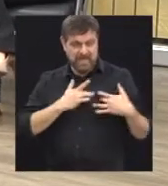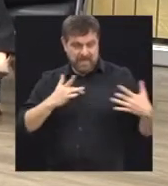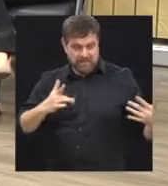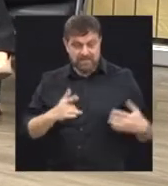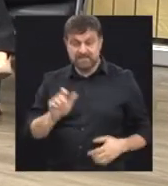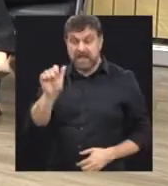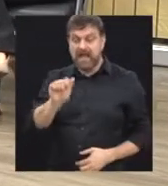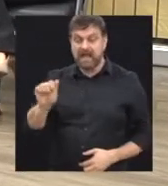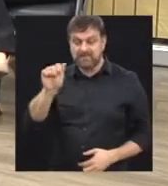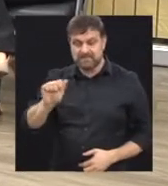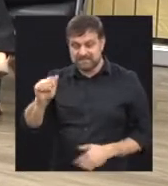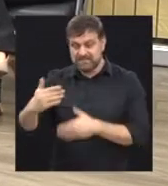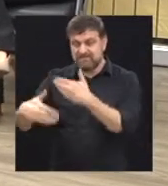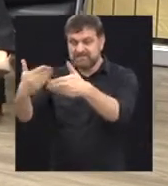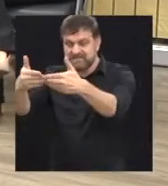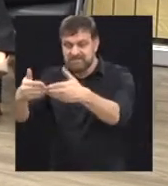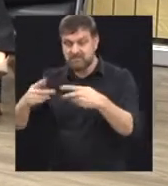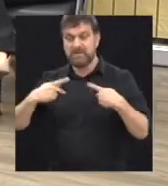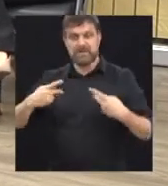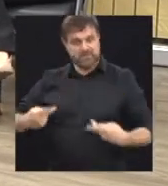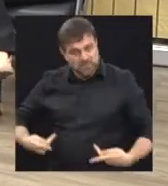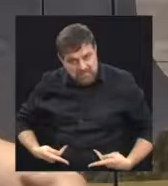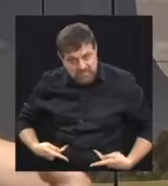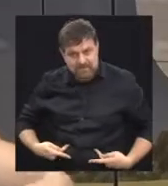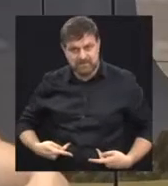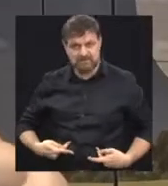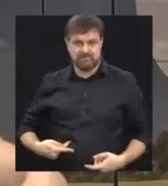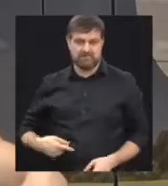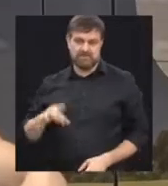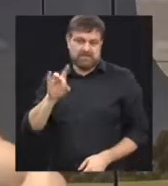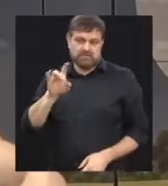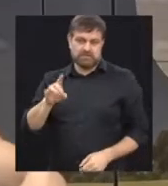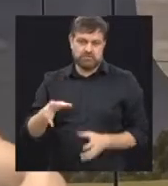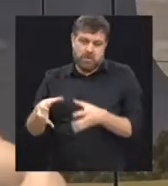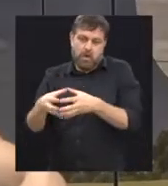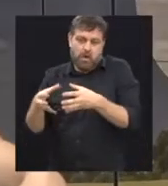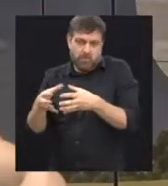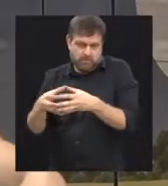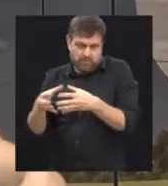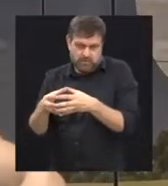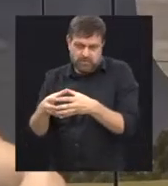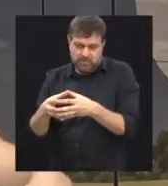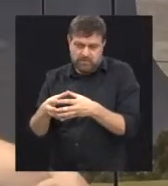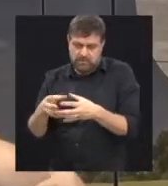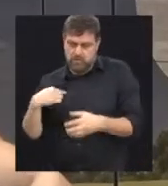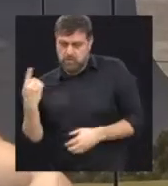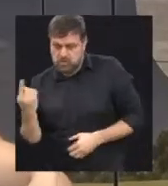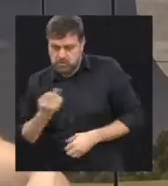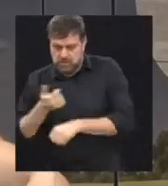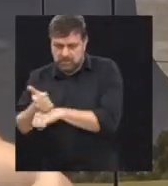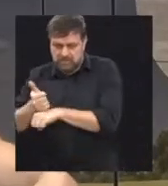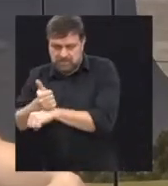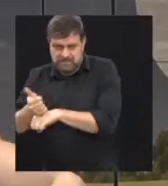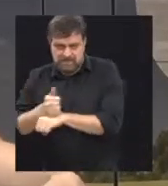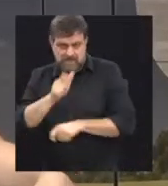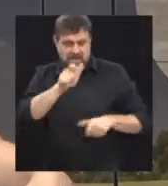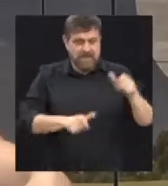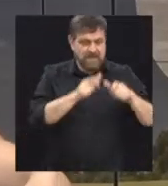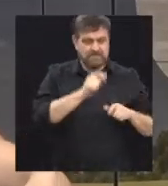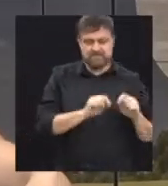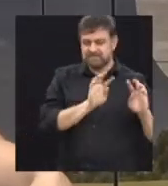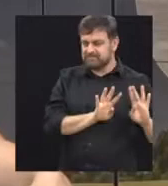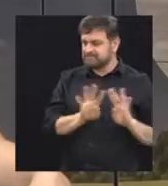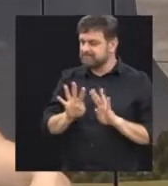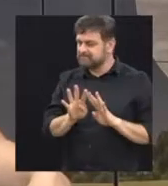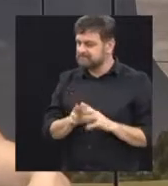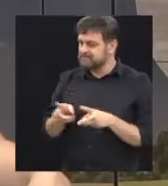Humano, né? Então, todo mundo está envolvido, não é a Associação de Desenvolvimento da Criança. Então, entrou ali, passou por perto